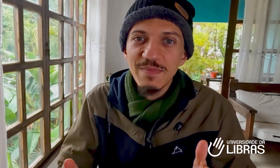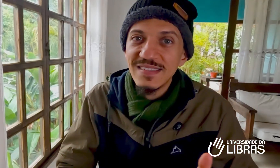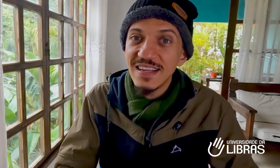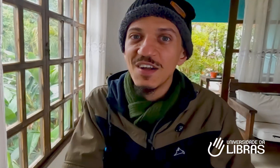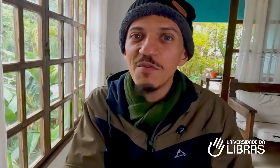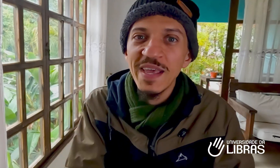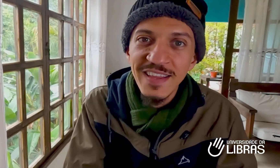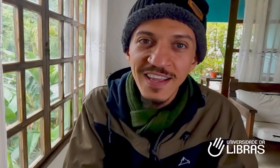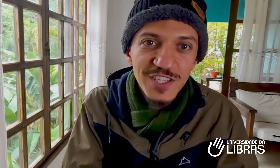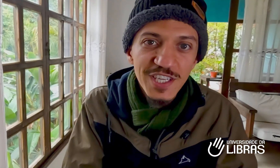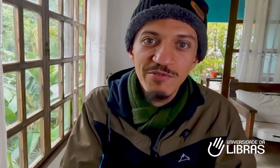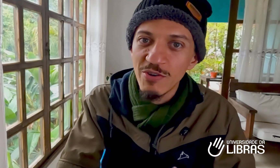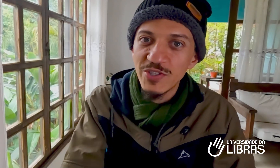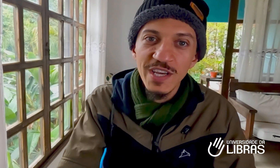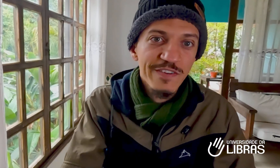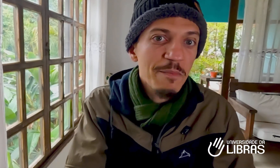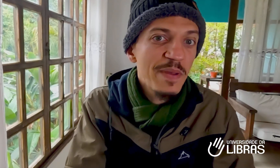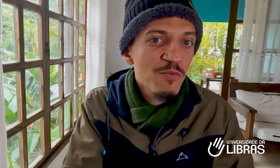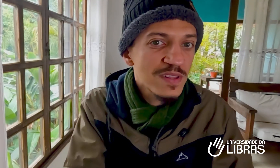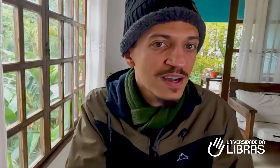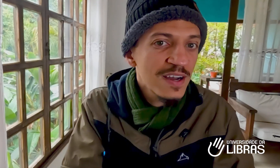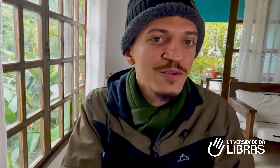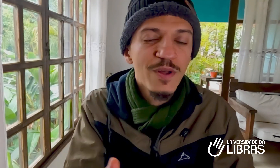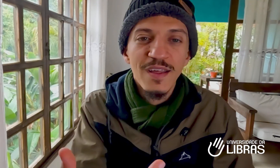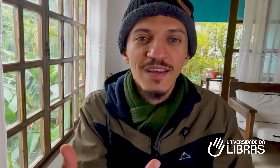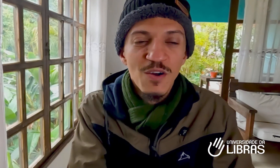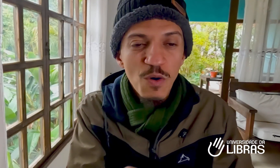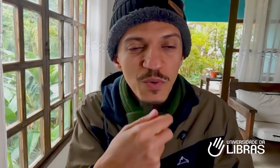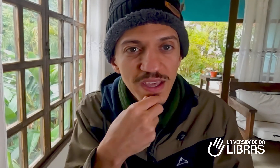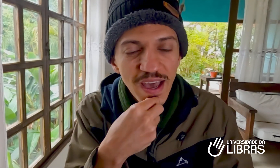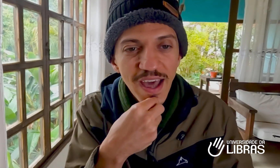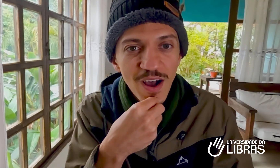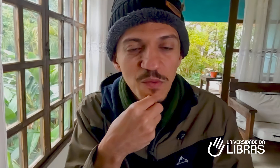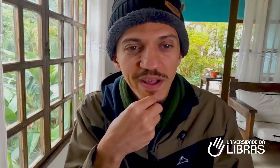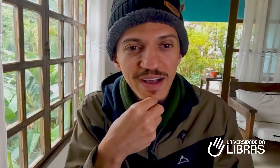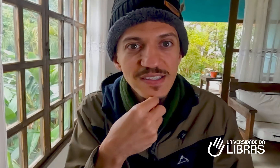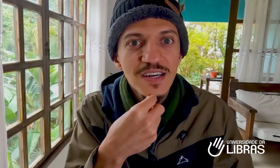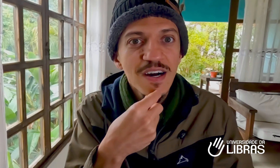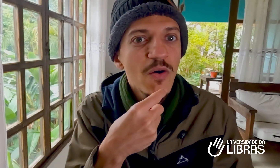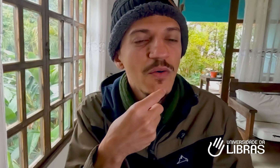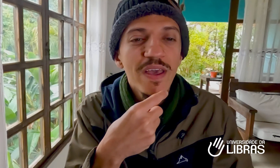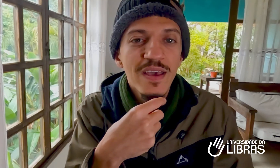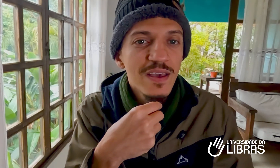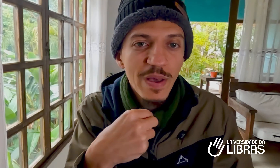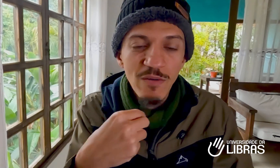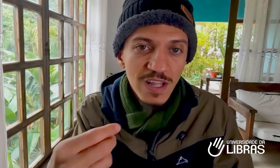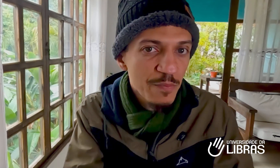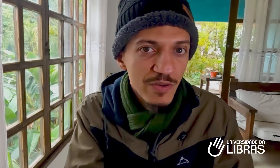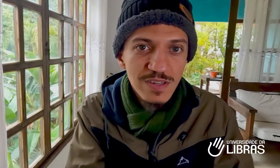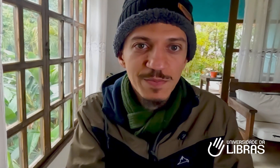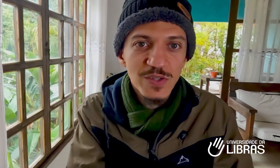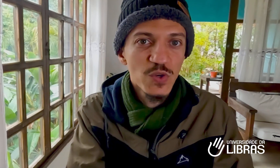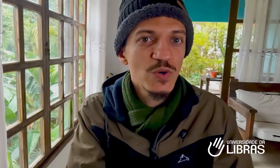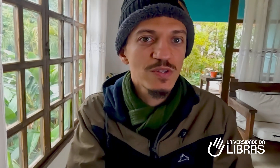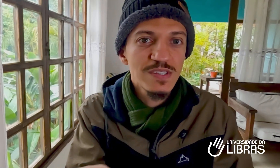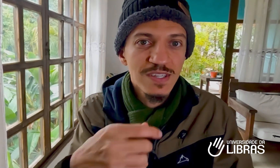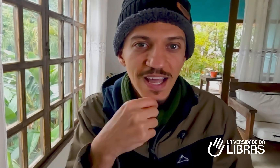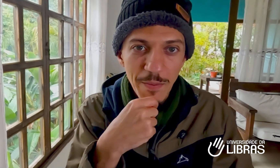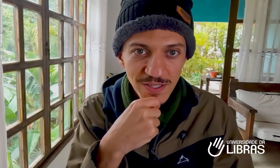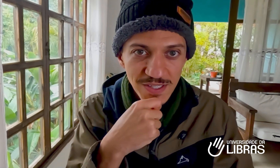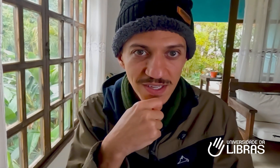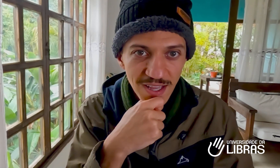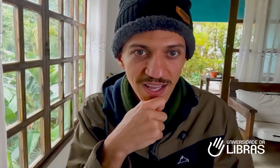Libras, mas eles não me entendiam, eu tinha que ficar perguntando como que era a comunicação e perguntando para outras pessoas e